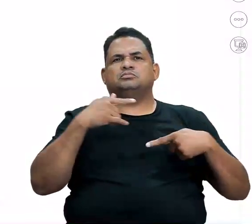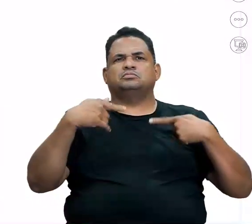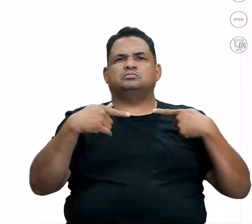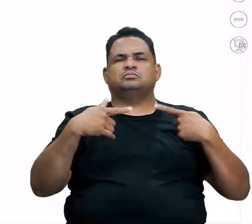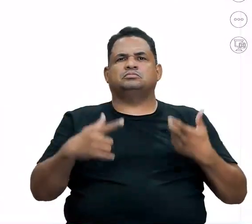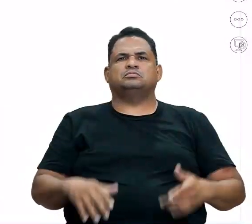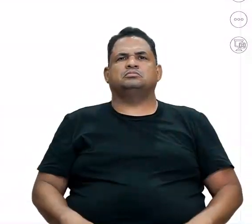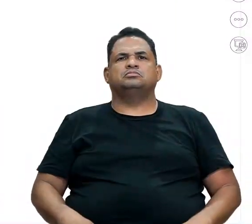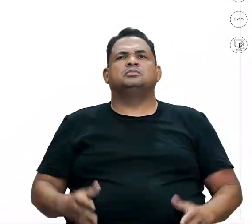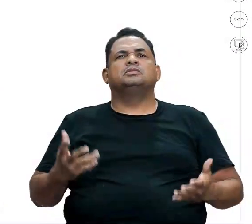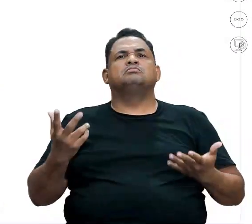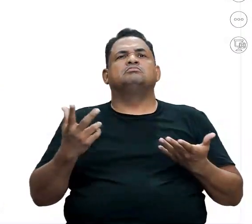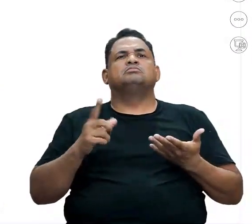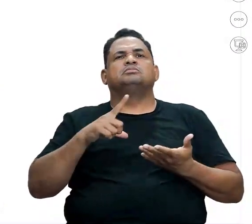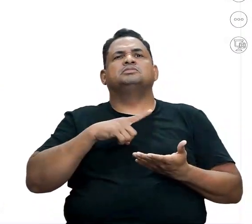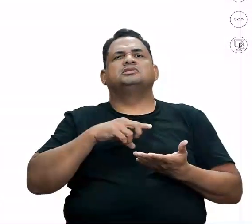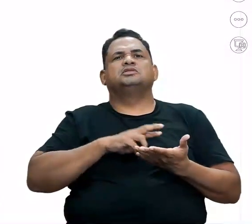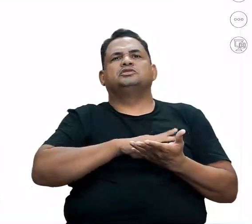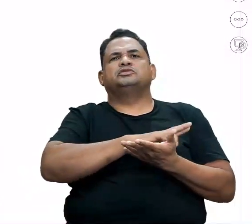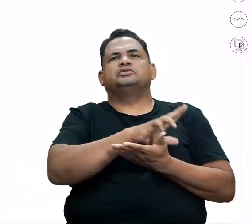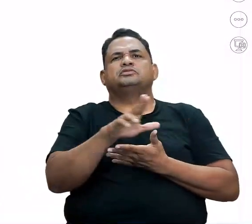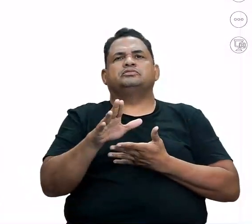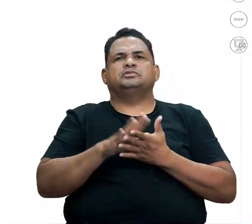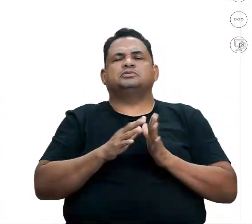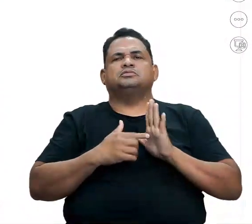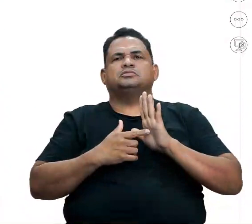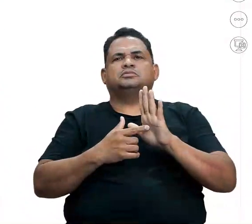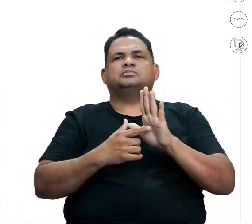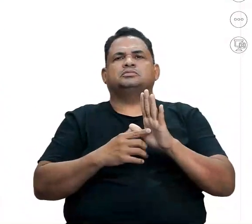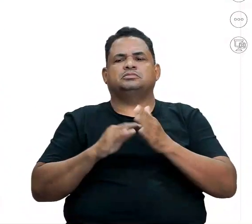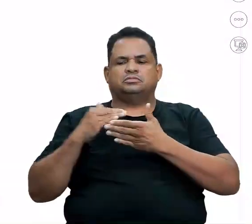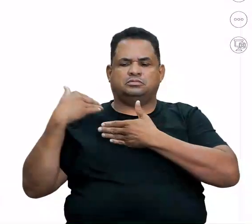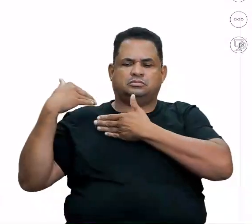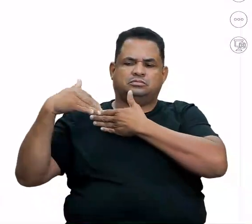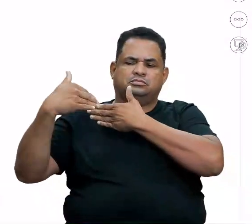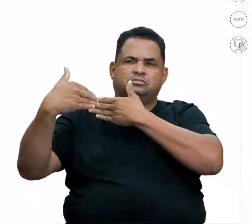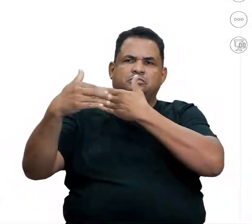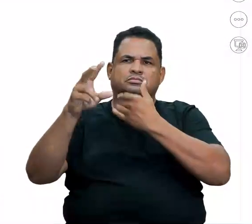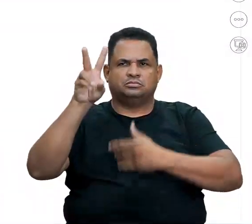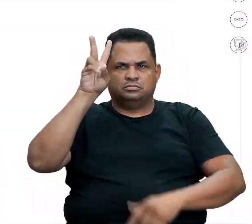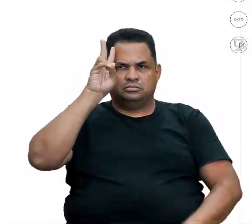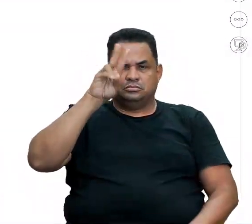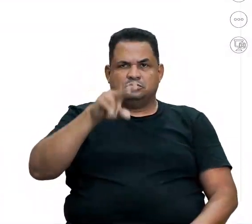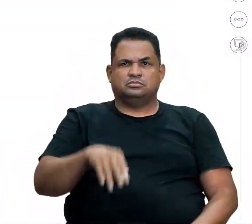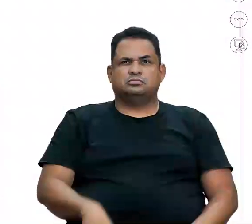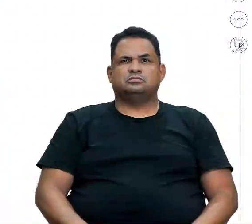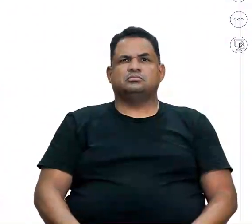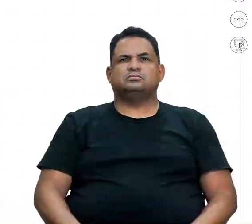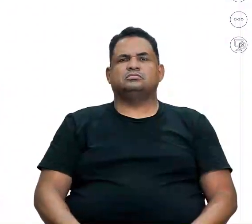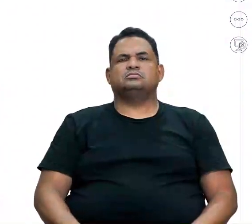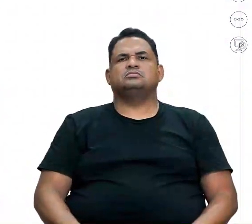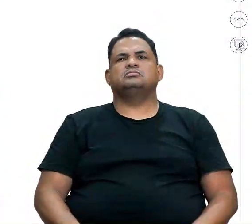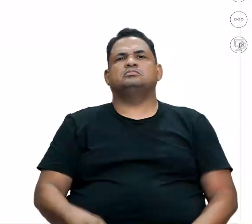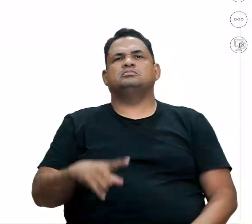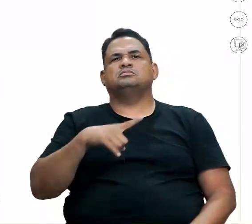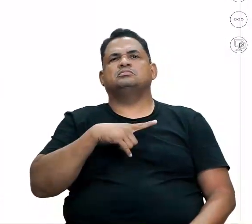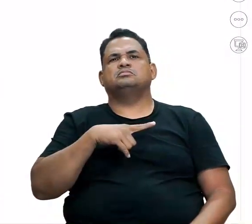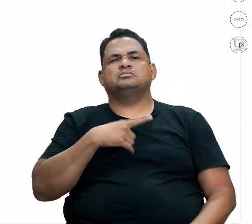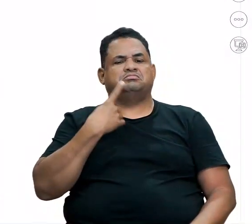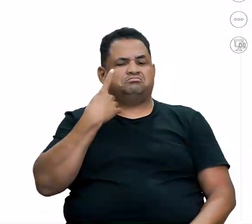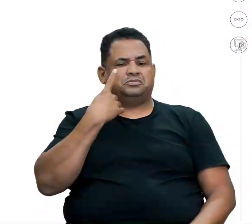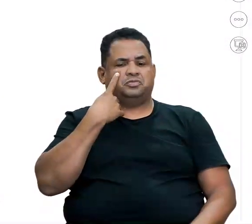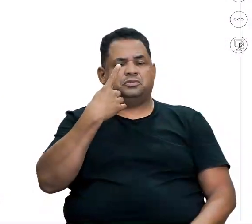político, assumindo aí diferentes expressões no decorrer da história. Vai assumindo várias expressões,